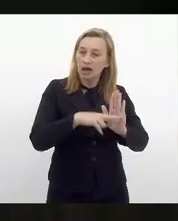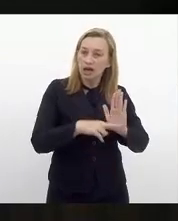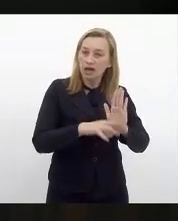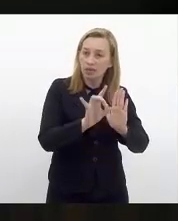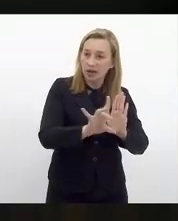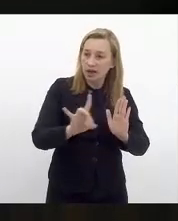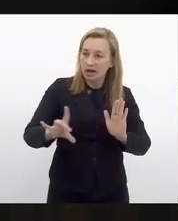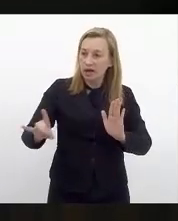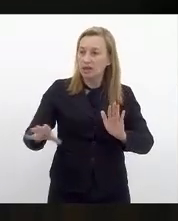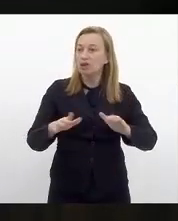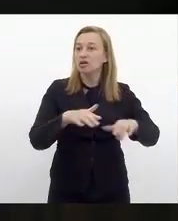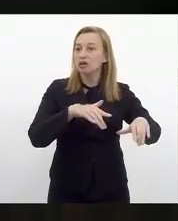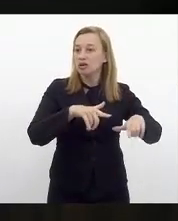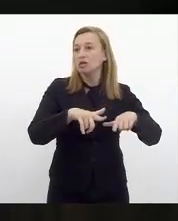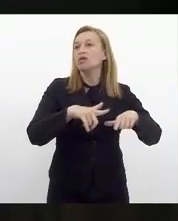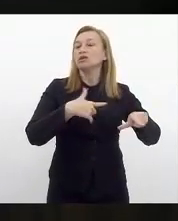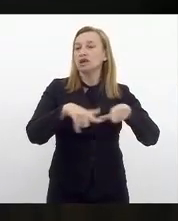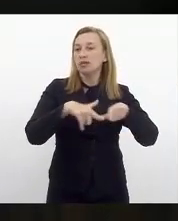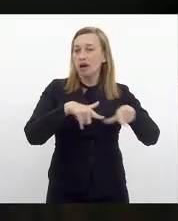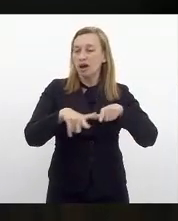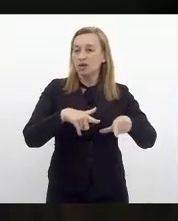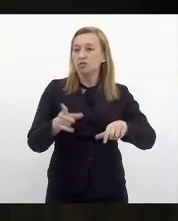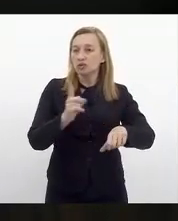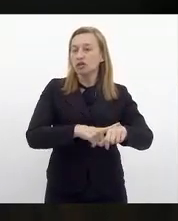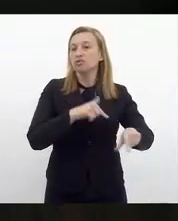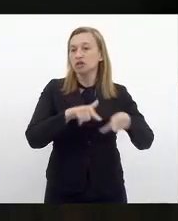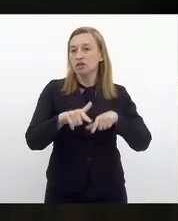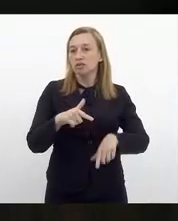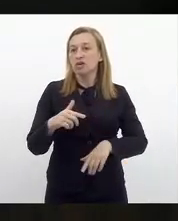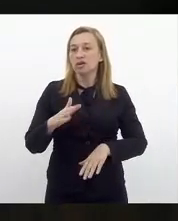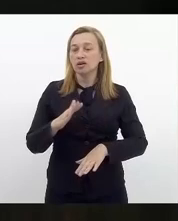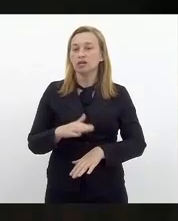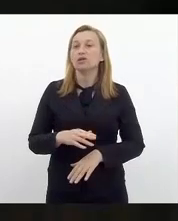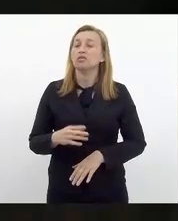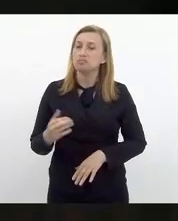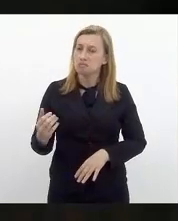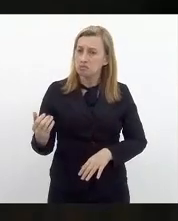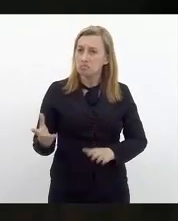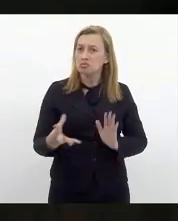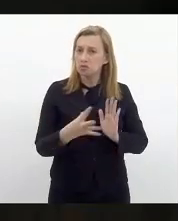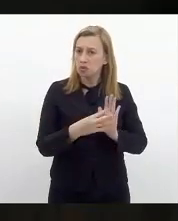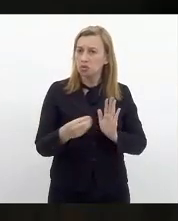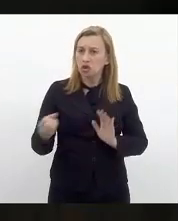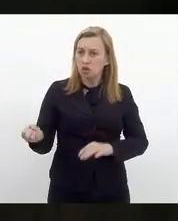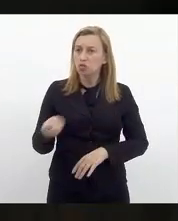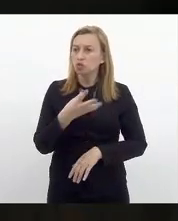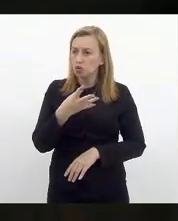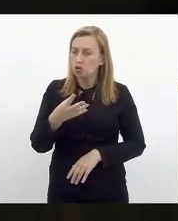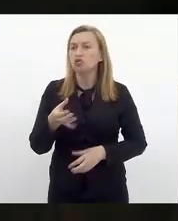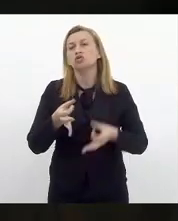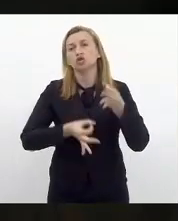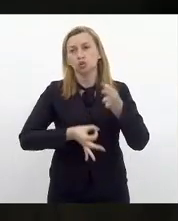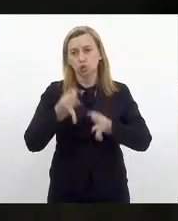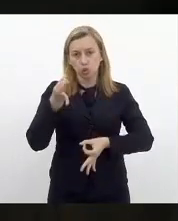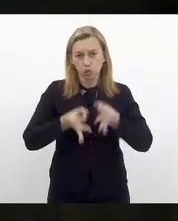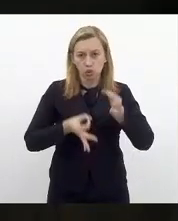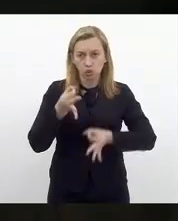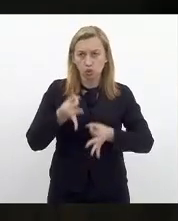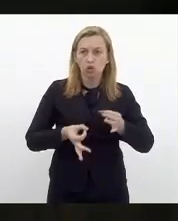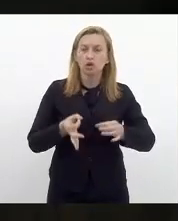restabelecimento do tempo de serviço ao meu ver mais modernizado e mais justo